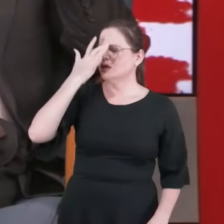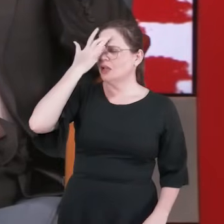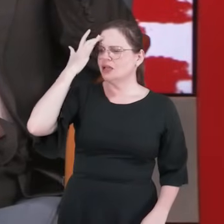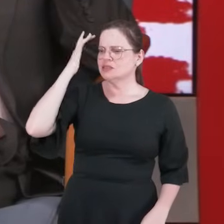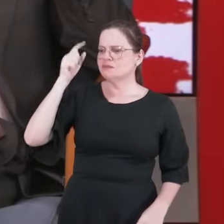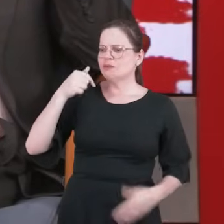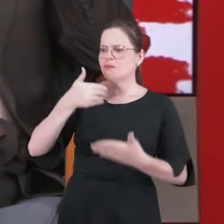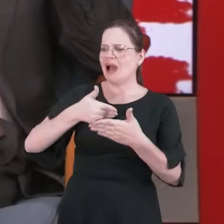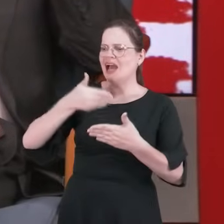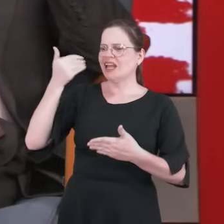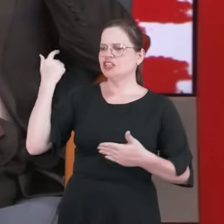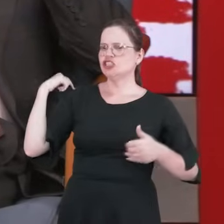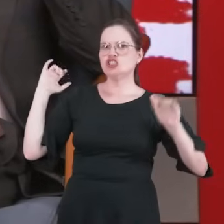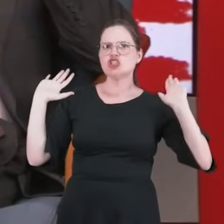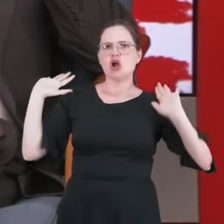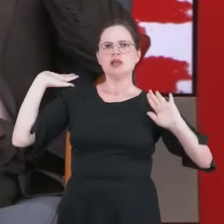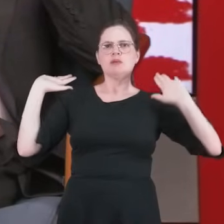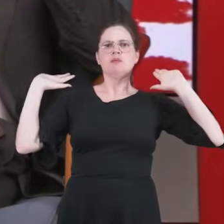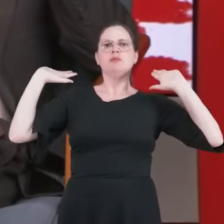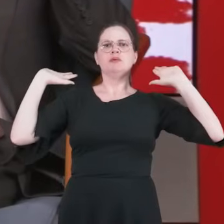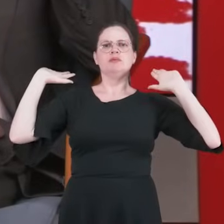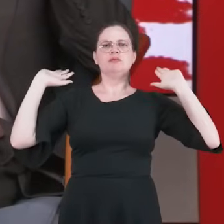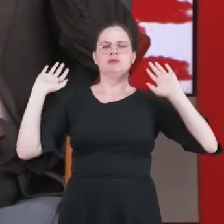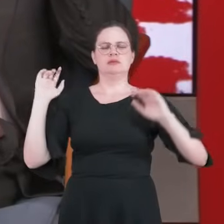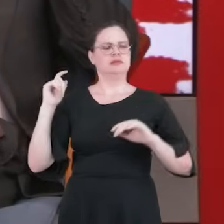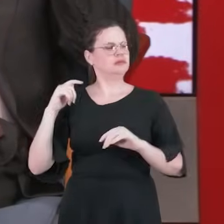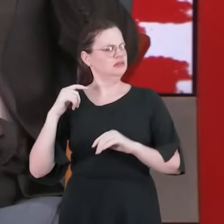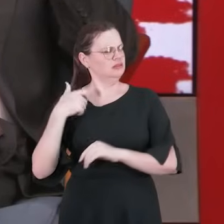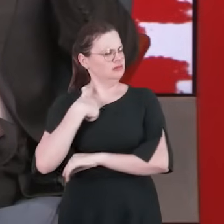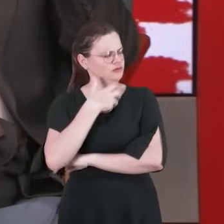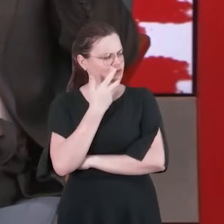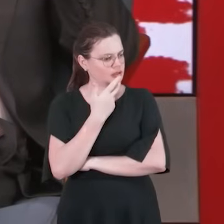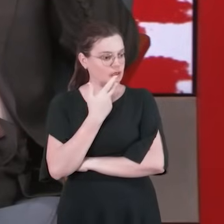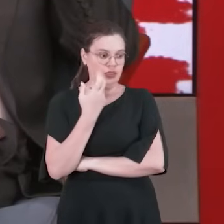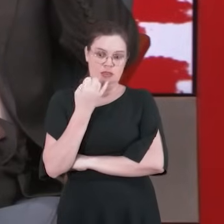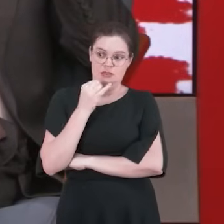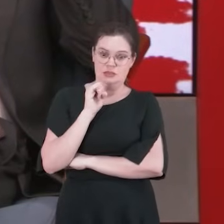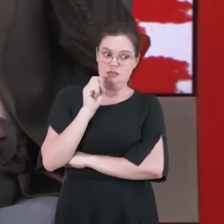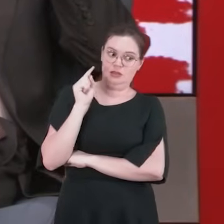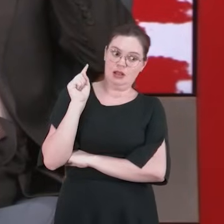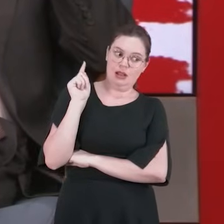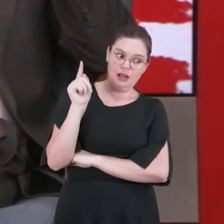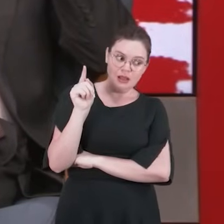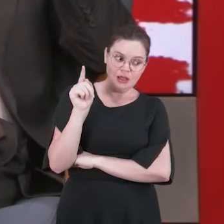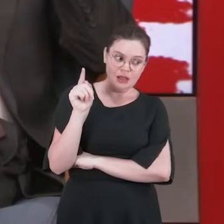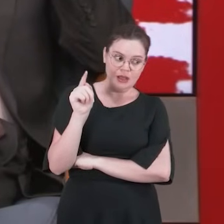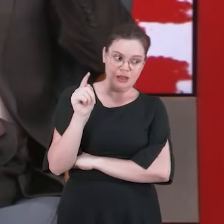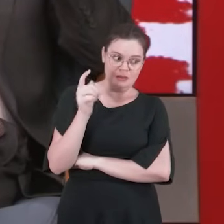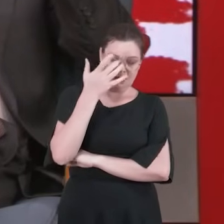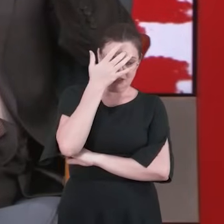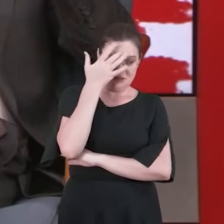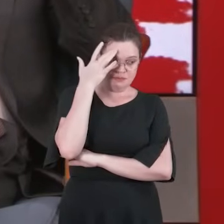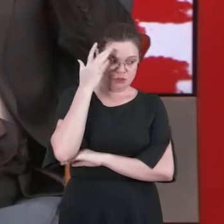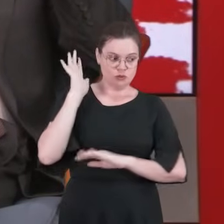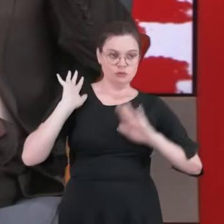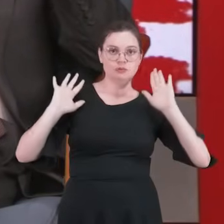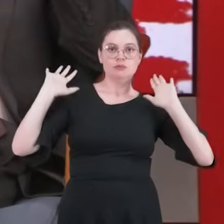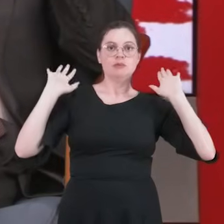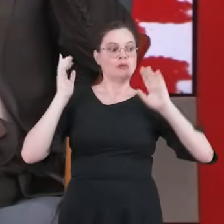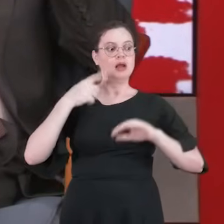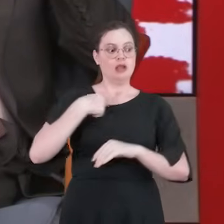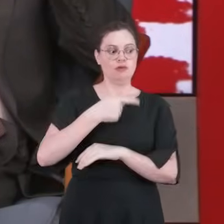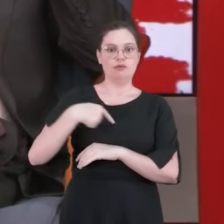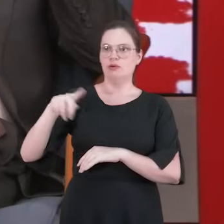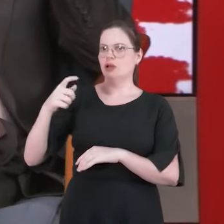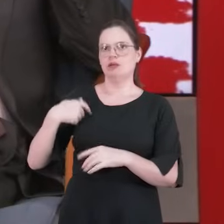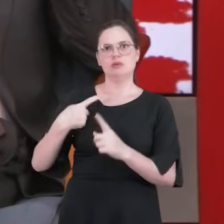sobe na parede de costa. E eu disse para a pessoa, digo: olha, se o pessoal lá sobe na parede de costa, eu vou lá, porque